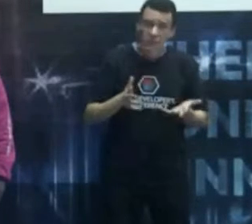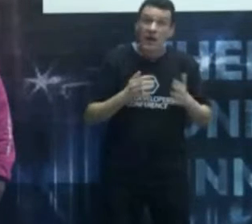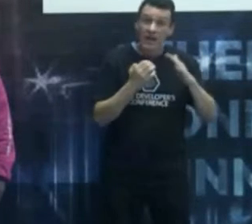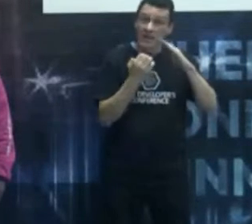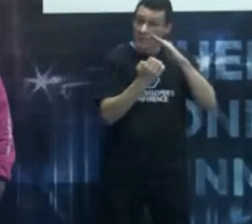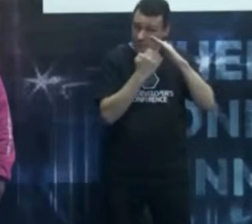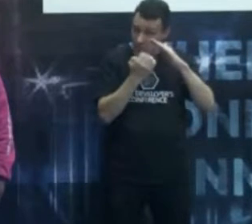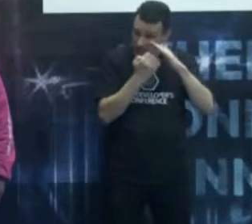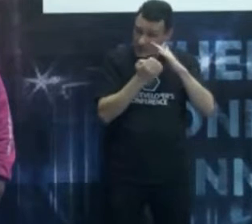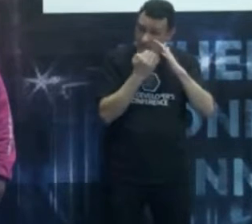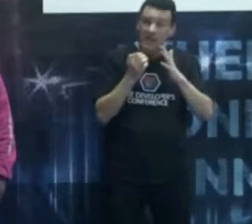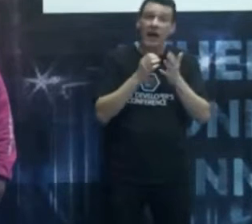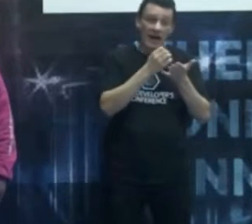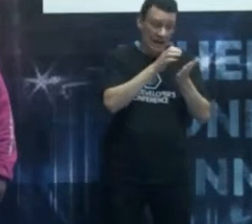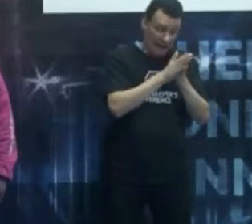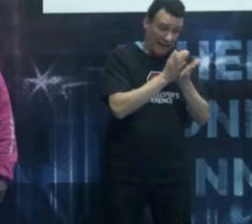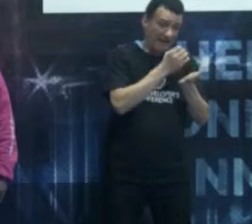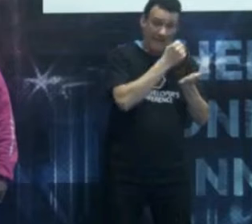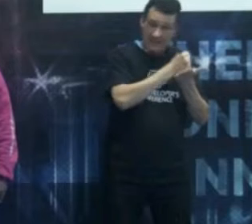dentro da